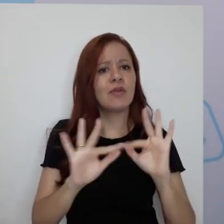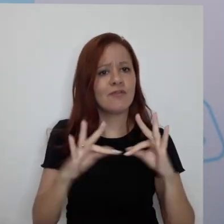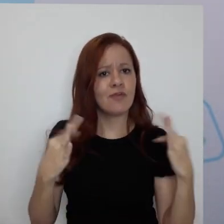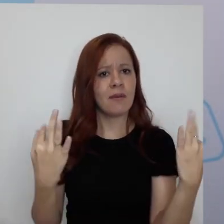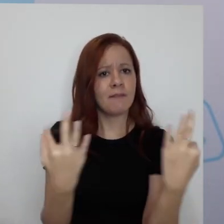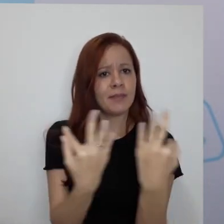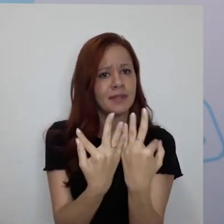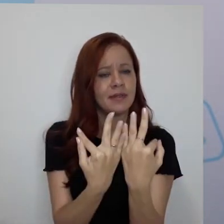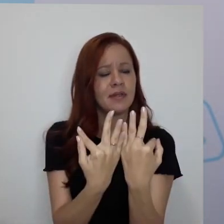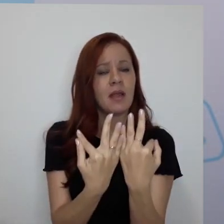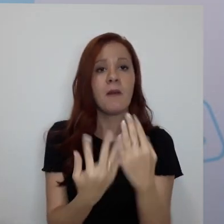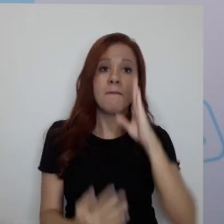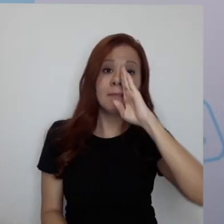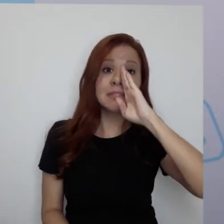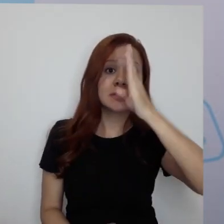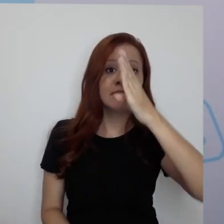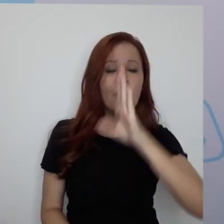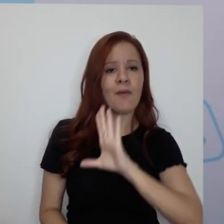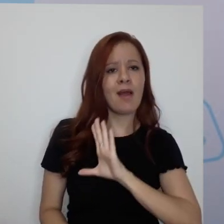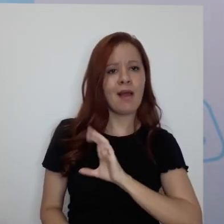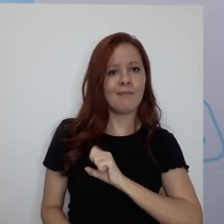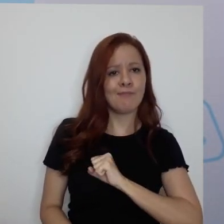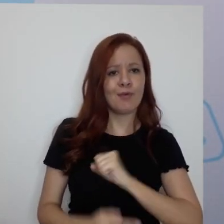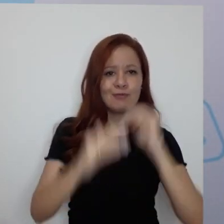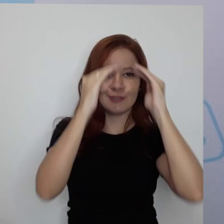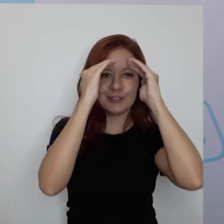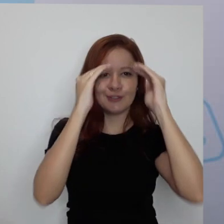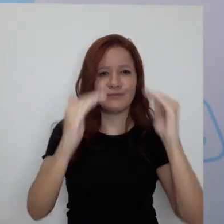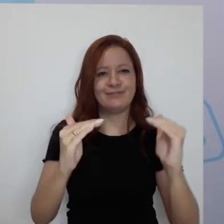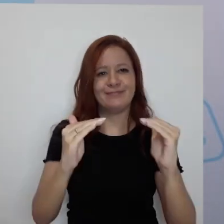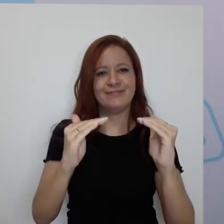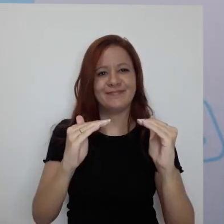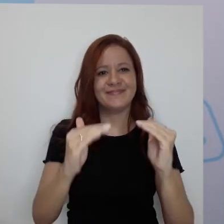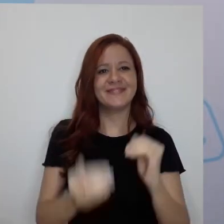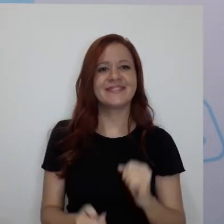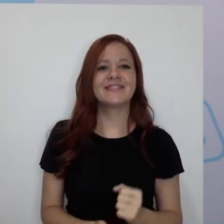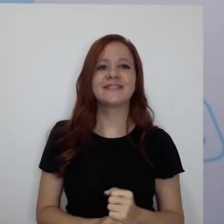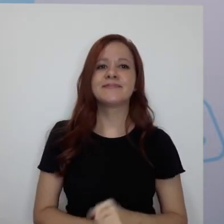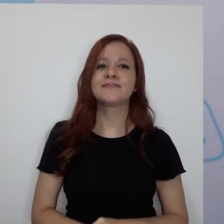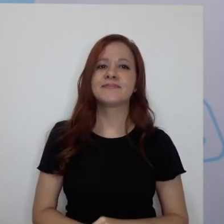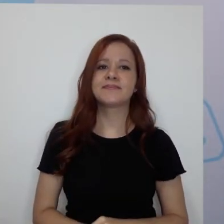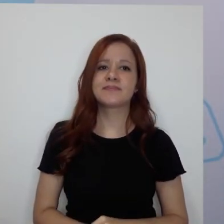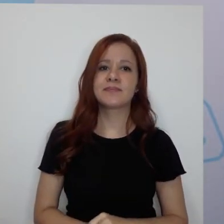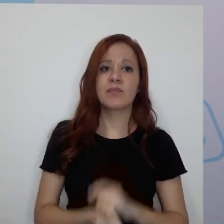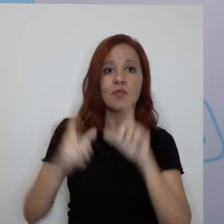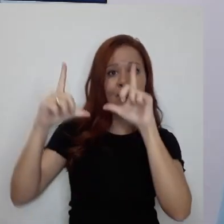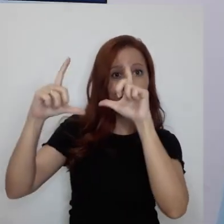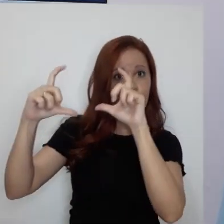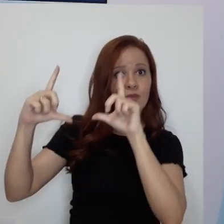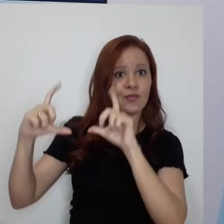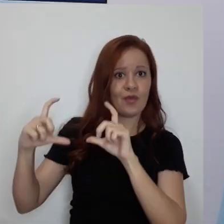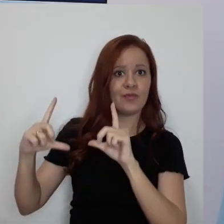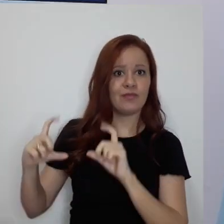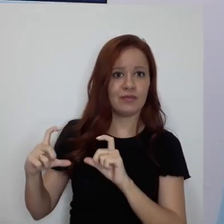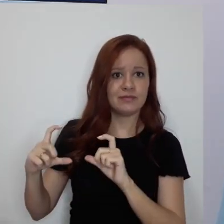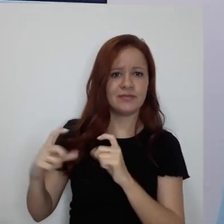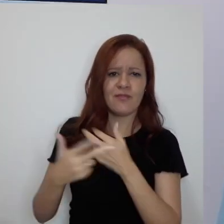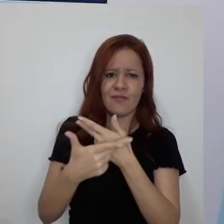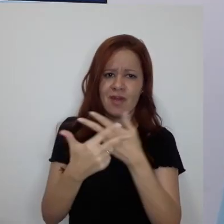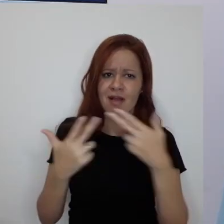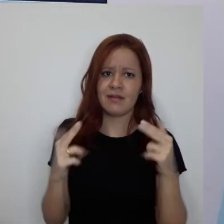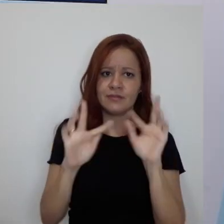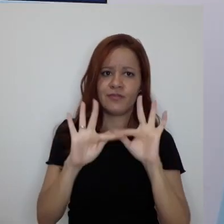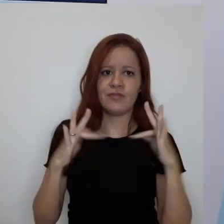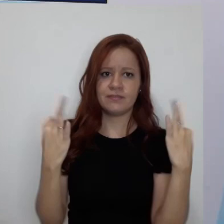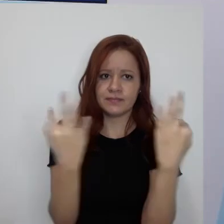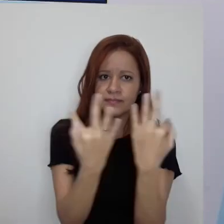importante é que haja muito amor e respeito em todas elas, ok? Aqui ao lado a gente colocou uma imagem, né, com vários